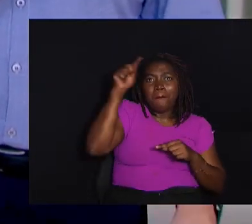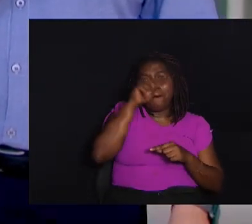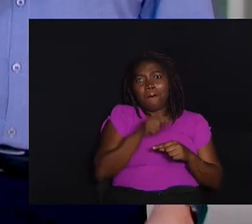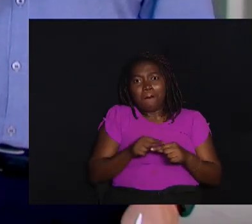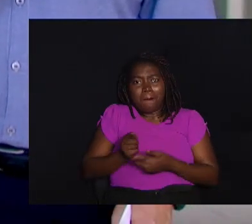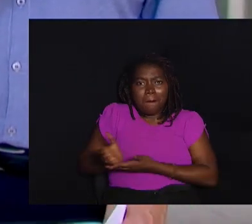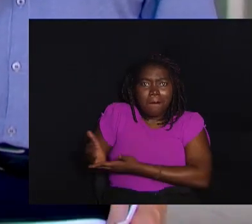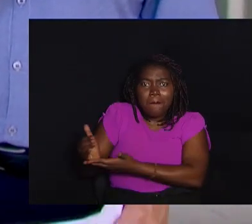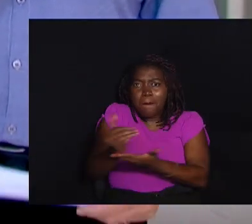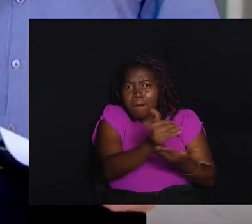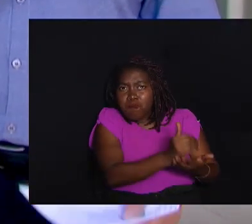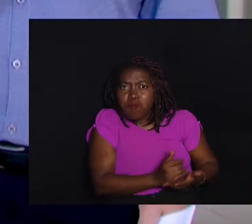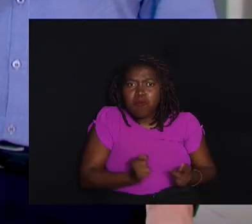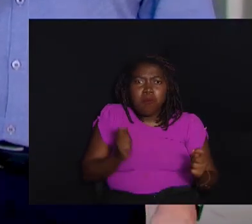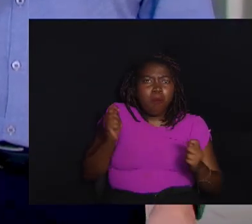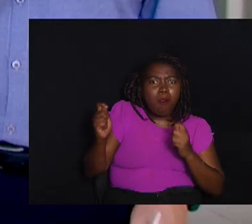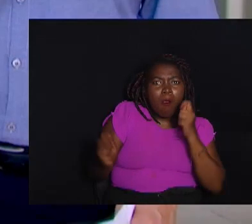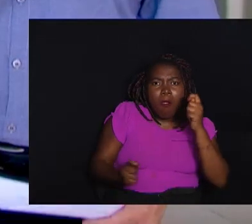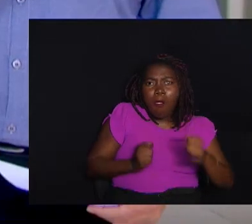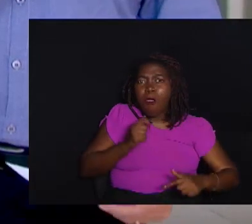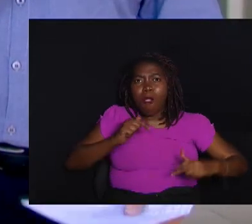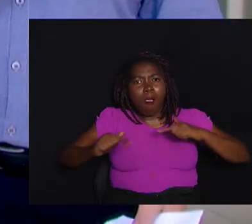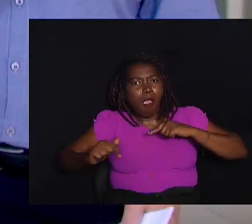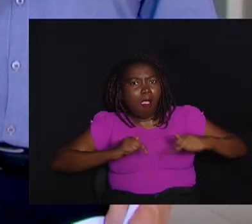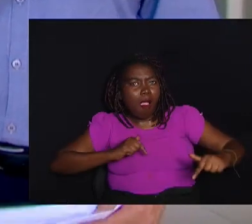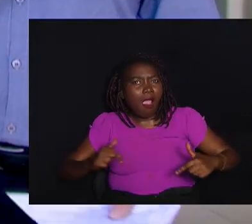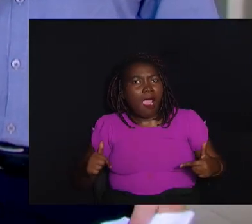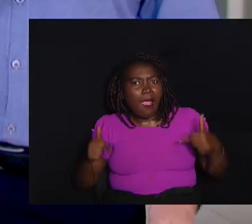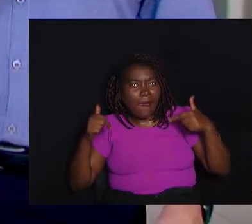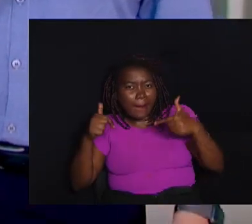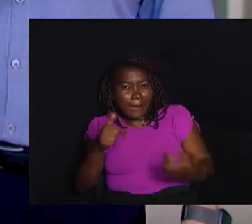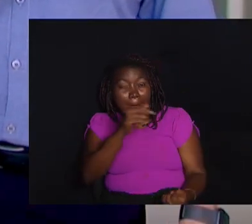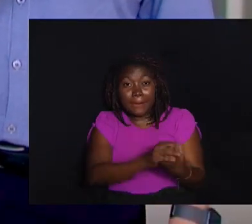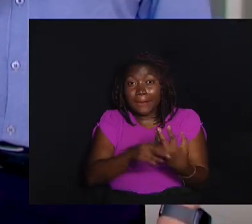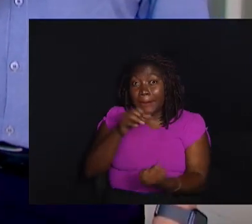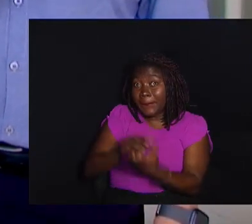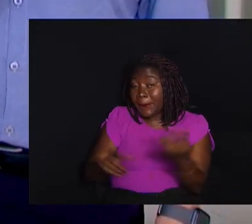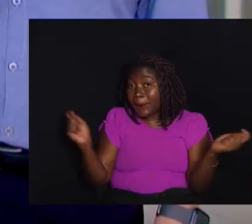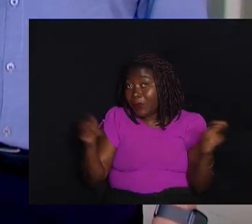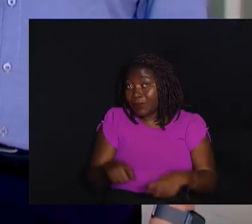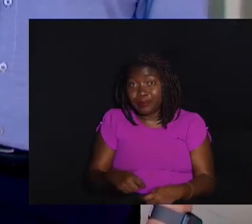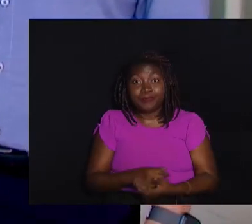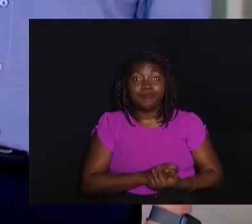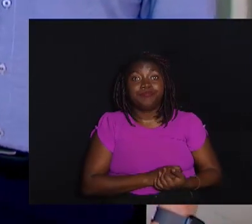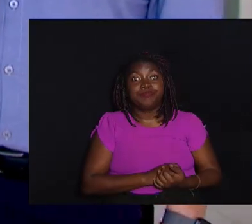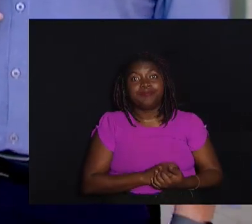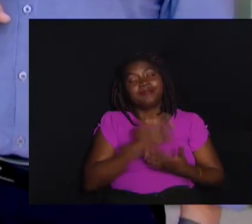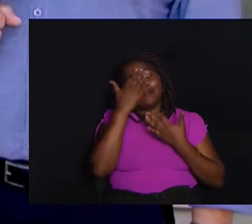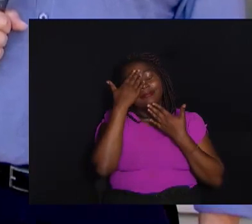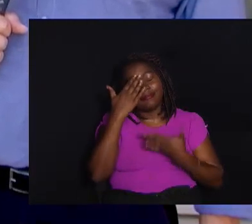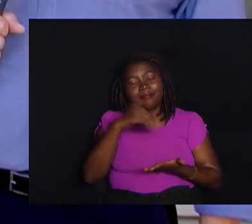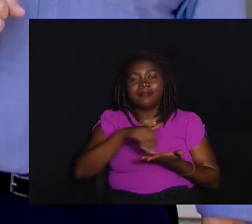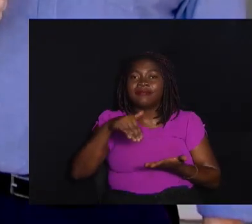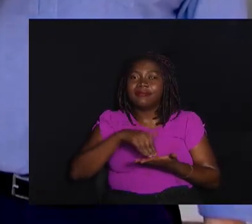que ela gera de trabalho, que ela gera de serviços, que ela gera de empregos e de oportunidades para a cidade. Obrigado, secretário.